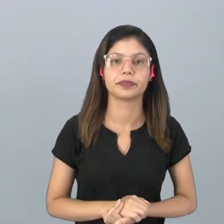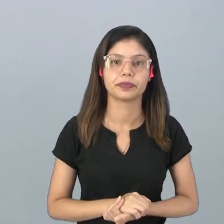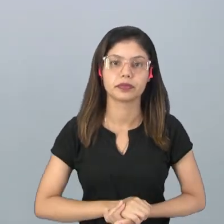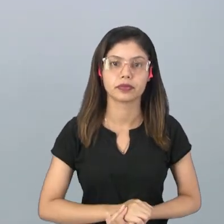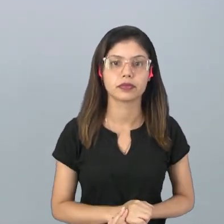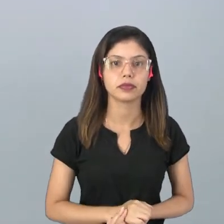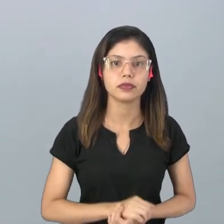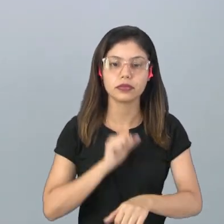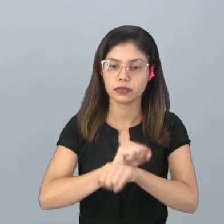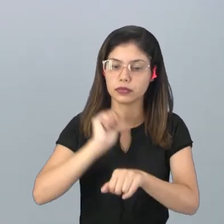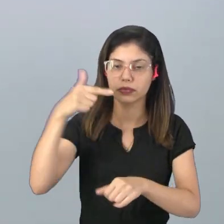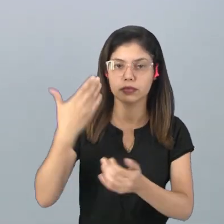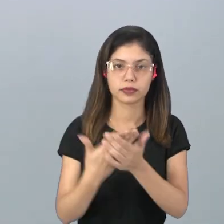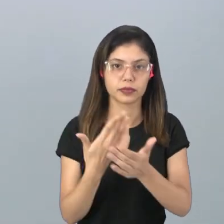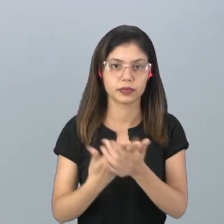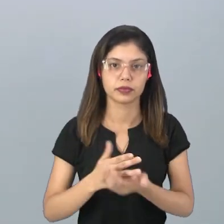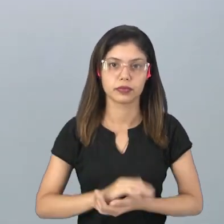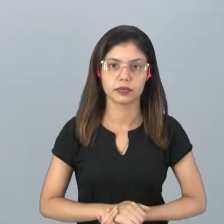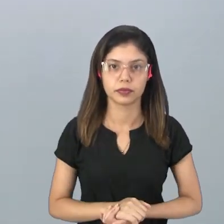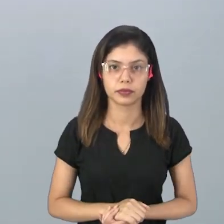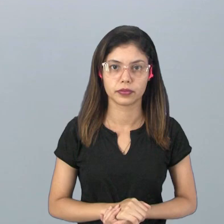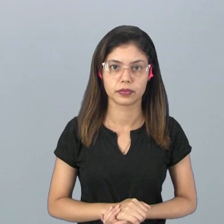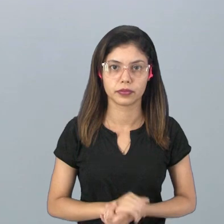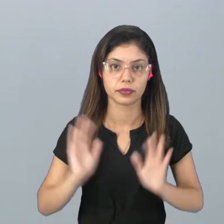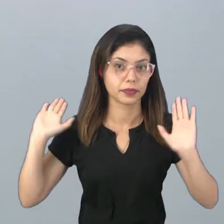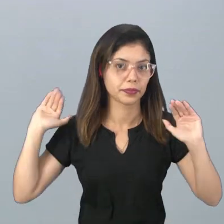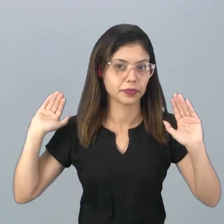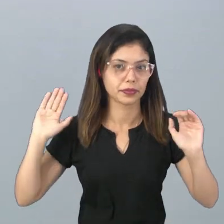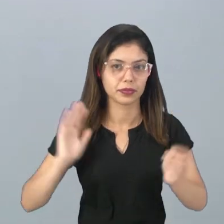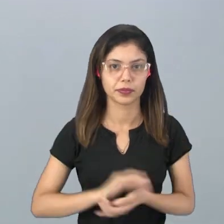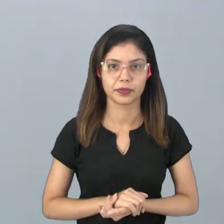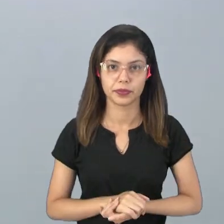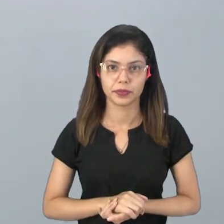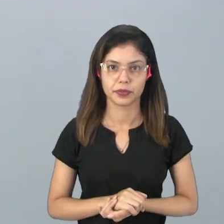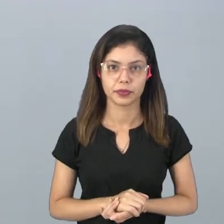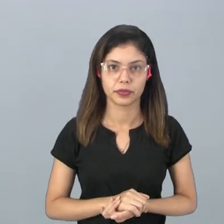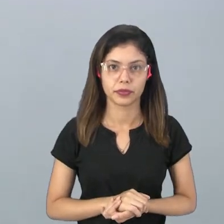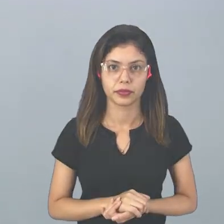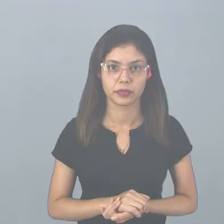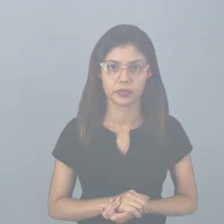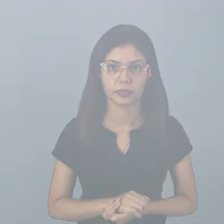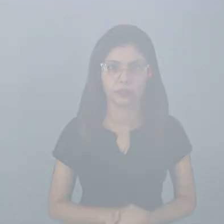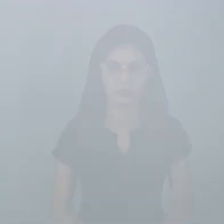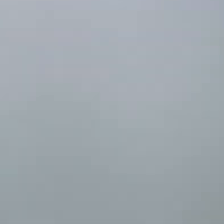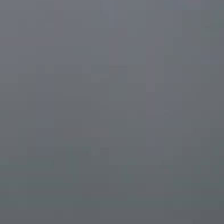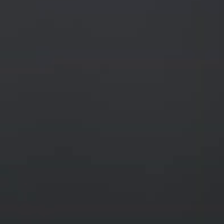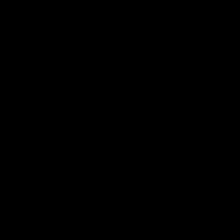fazer uma biografia, tá bom? Te aguardo na próxima aula, tá bom? Tchau, tchau!